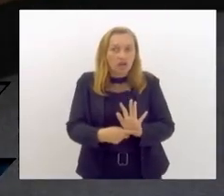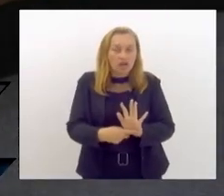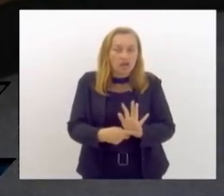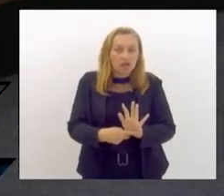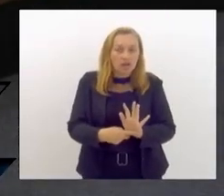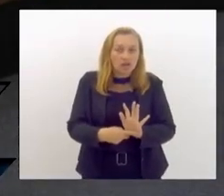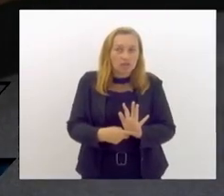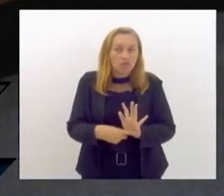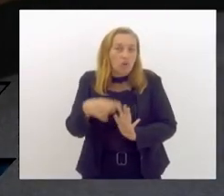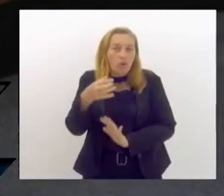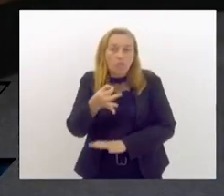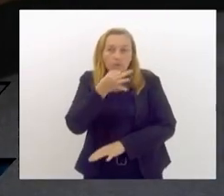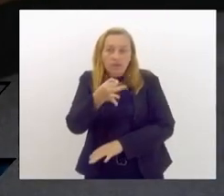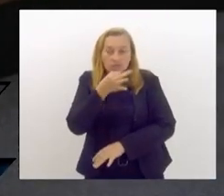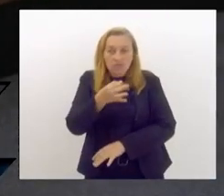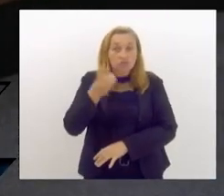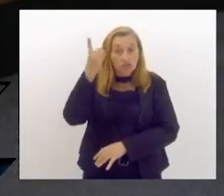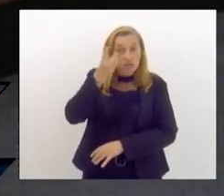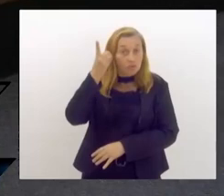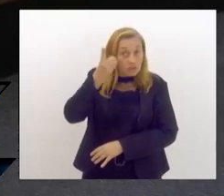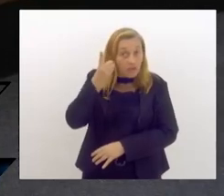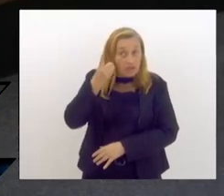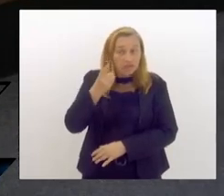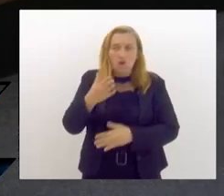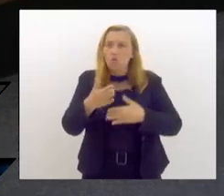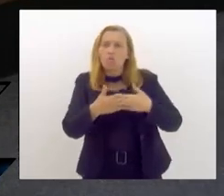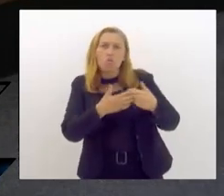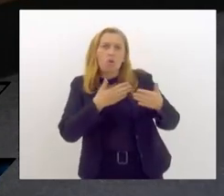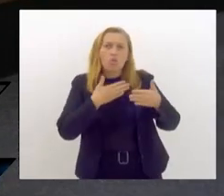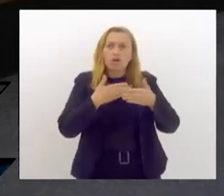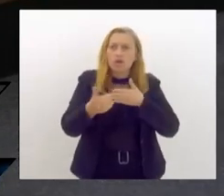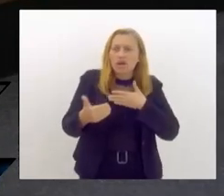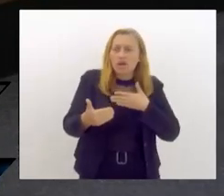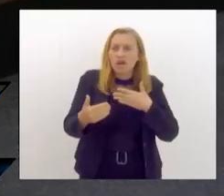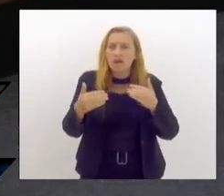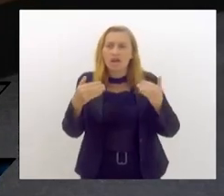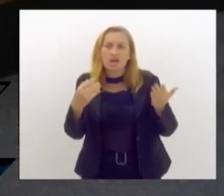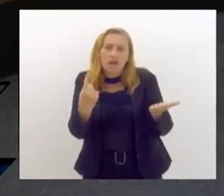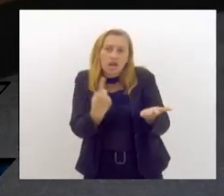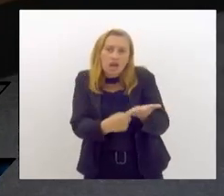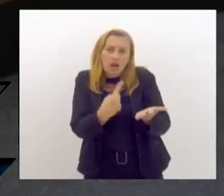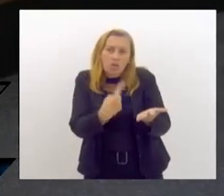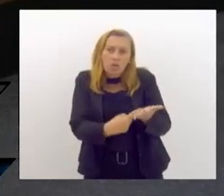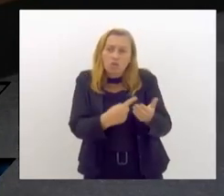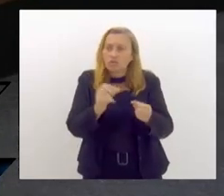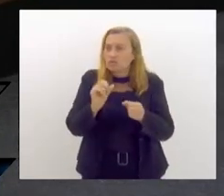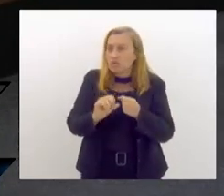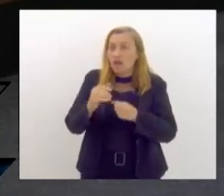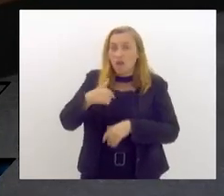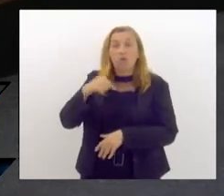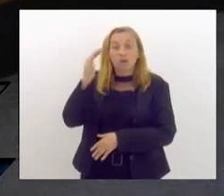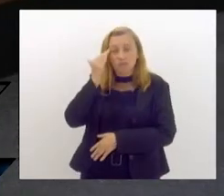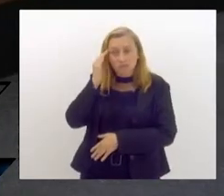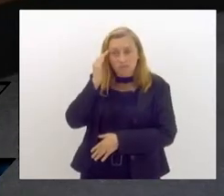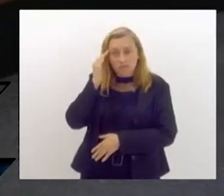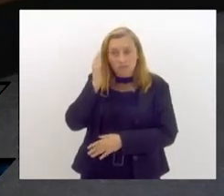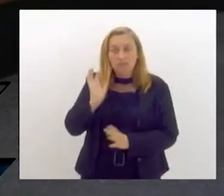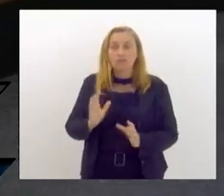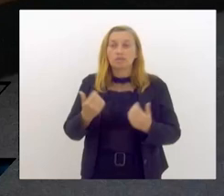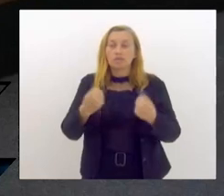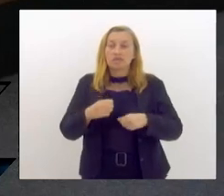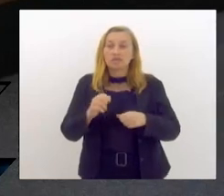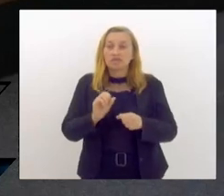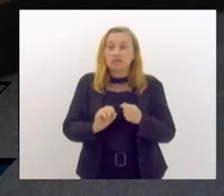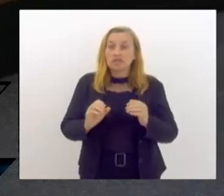dos parlamentares. Inclusive, qualquer acordo que venha a ser feito, eu entendo que tem que ser feito no colégio de